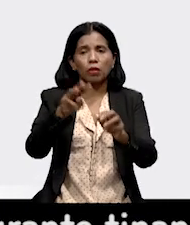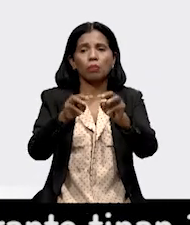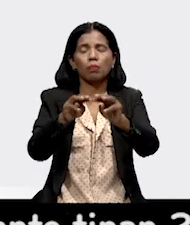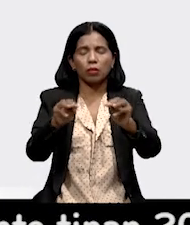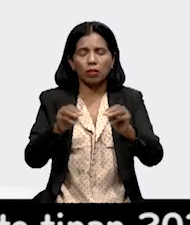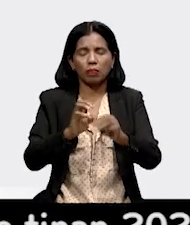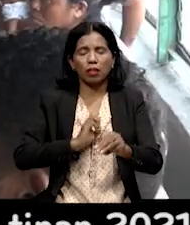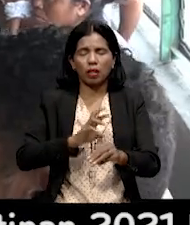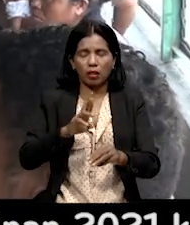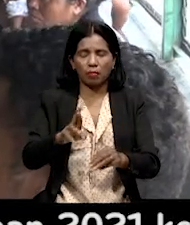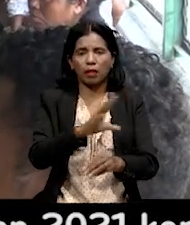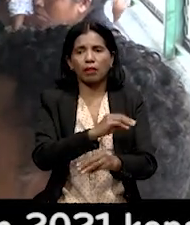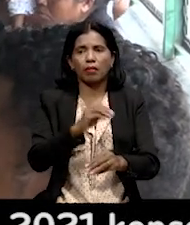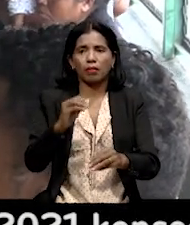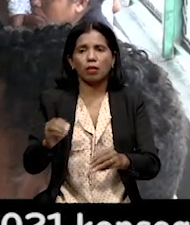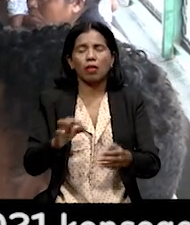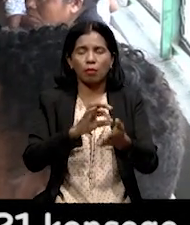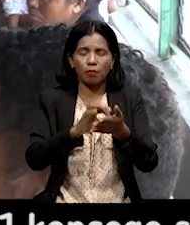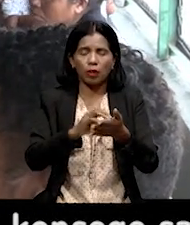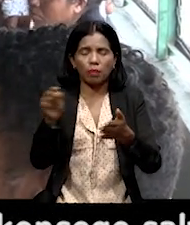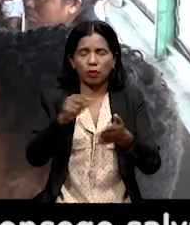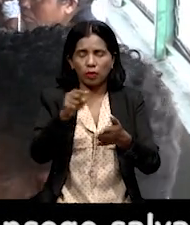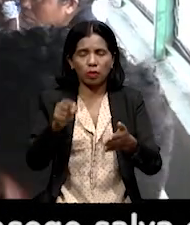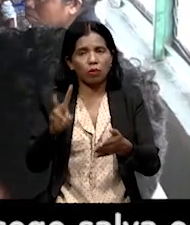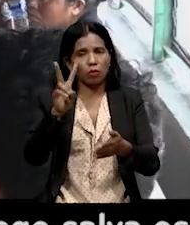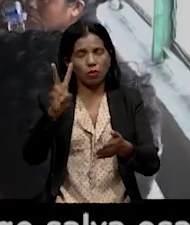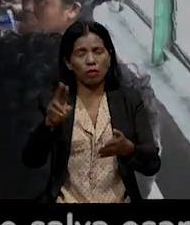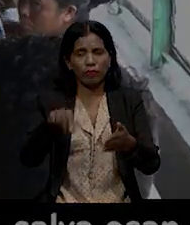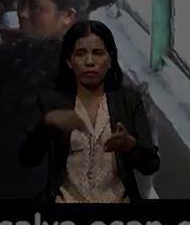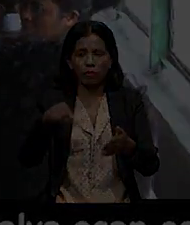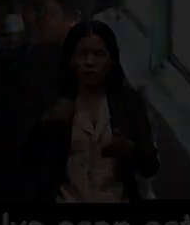rate nível nacional, 0% rua, vírgula rua. Lamberto da Silva, Ziamen.